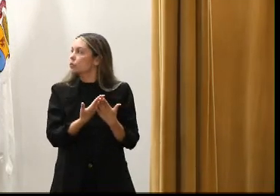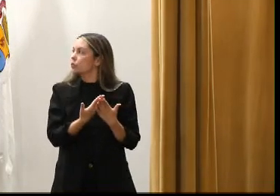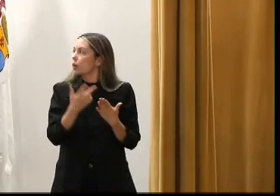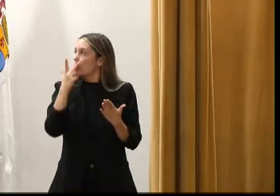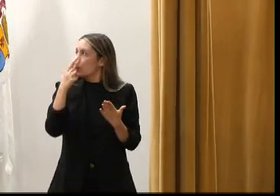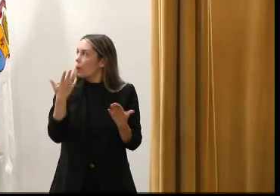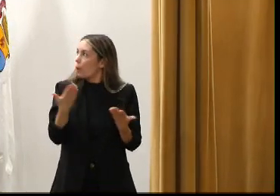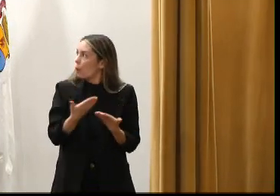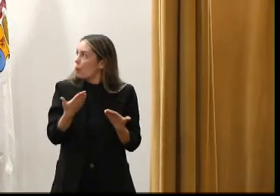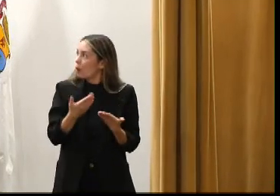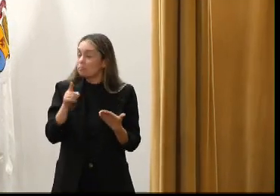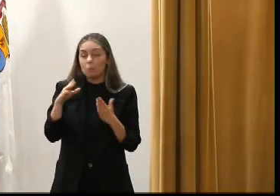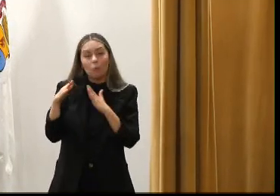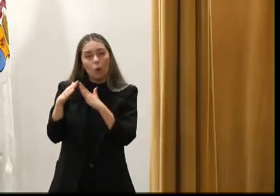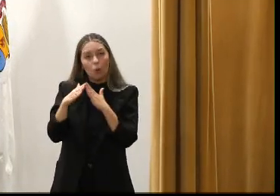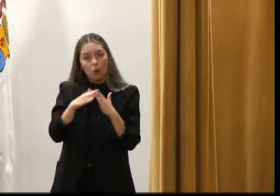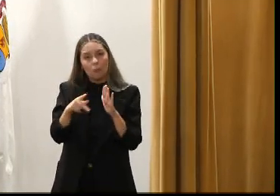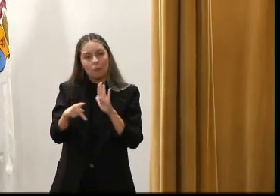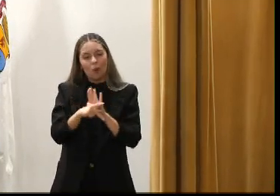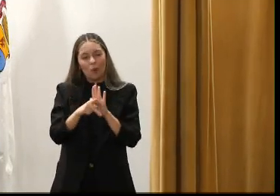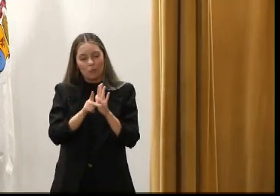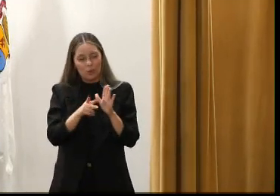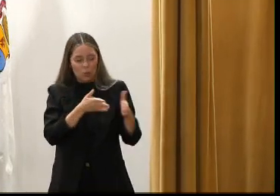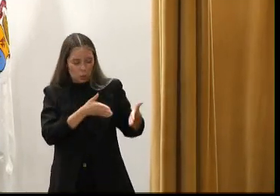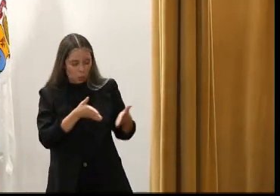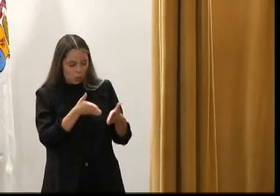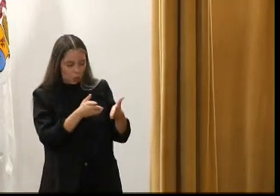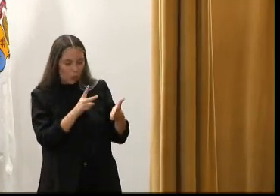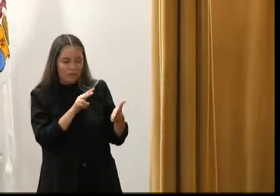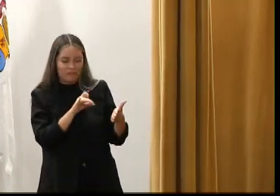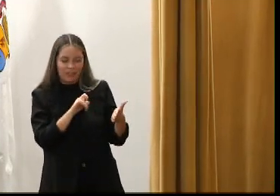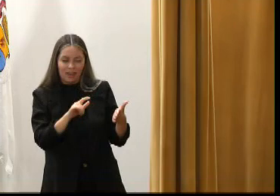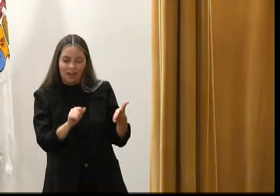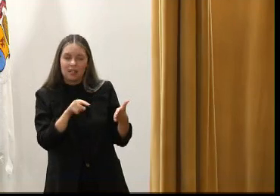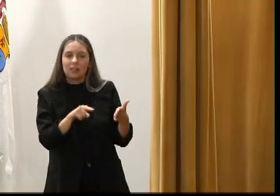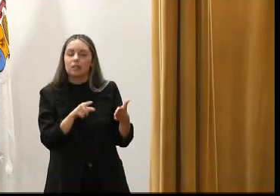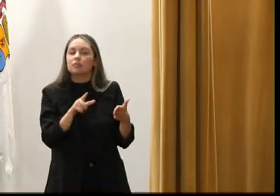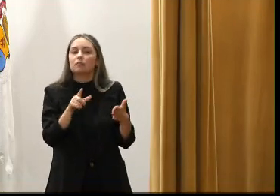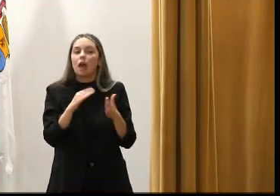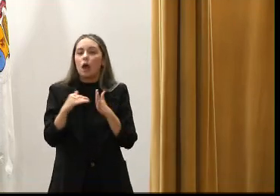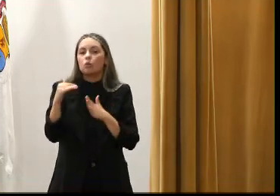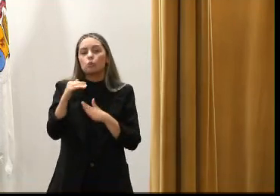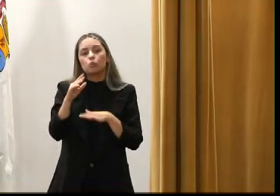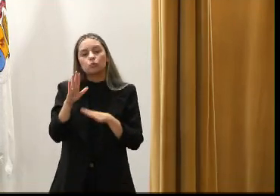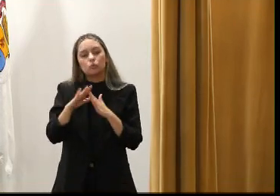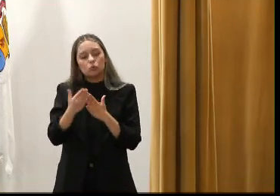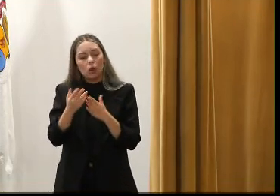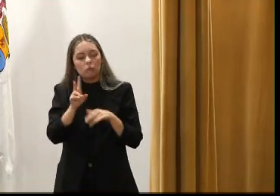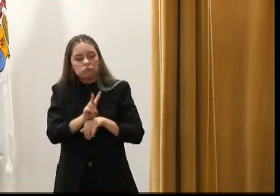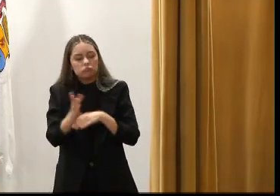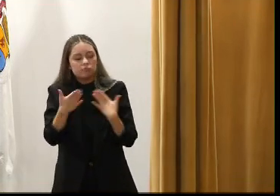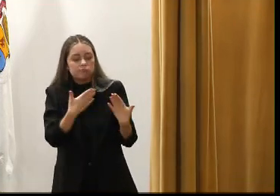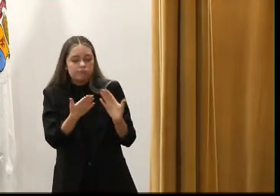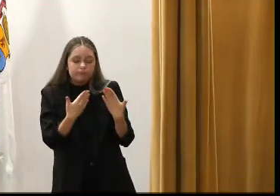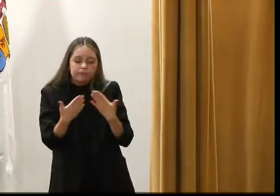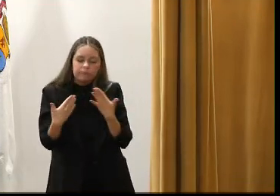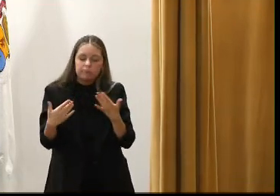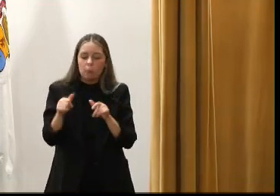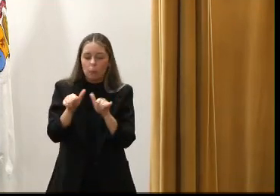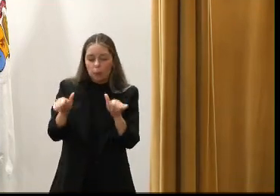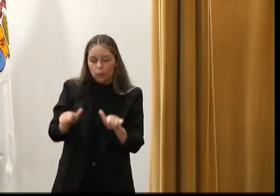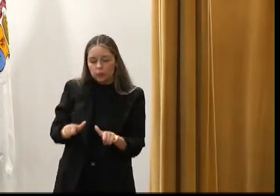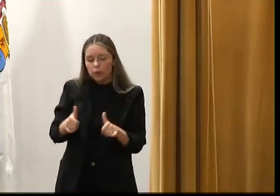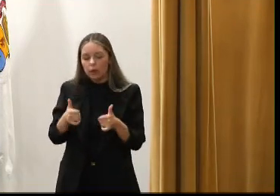está. Né? Esses são moradores lá da viela, e esse é um aluno da escola Judite, lá, né, discutindo essas questões com modelos,